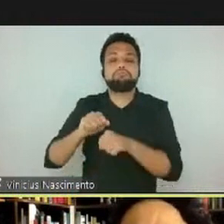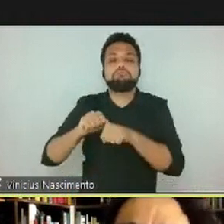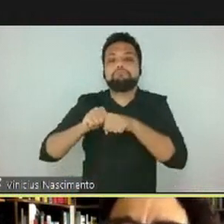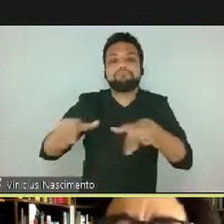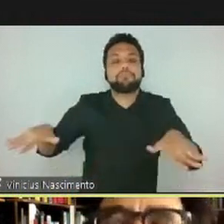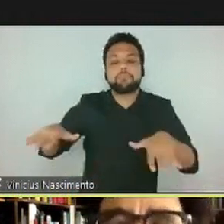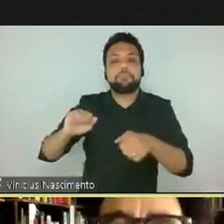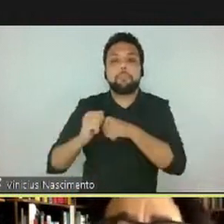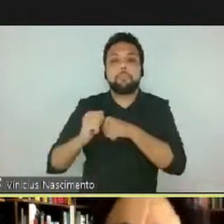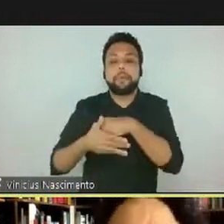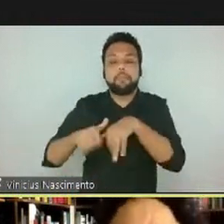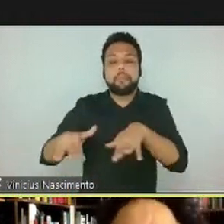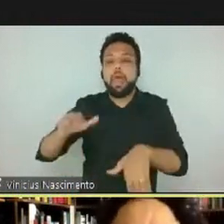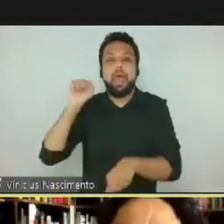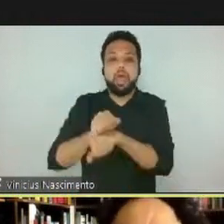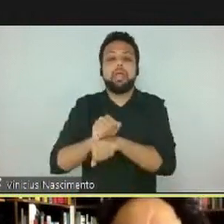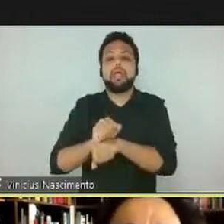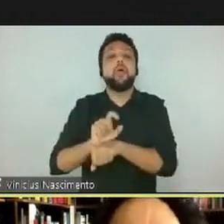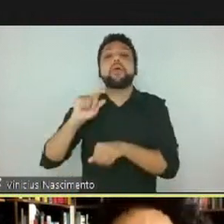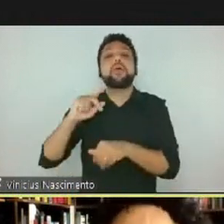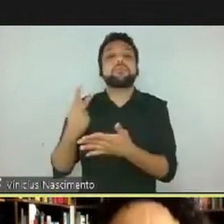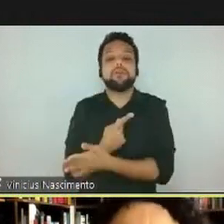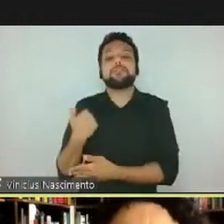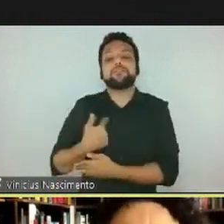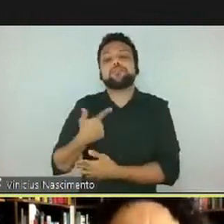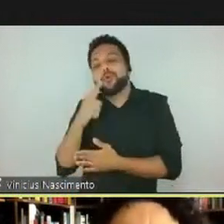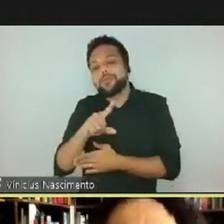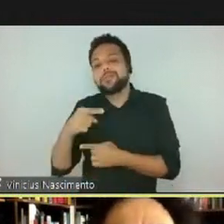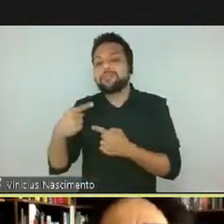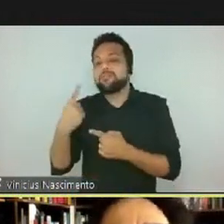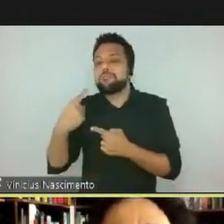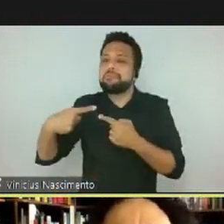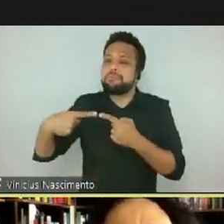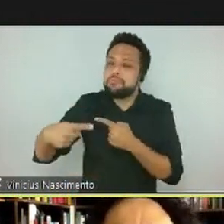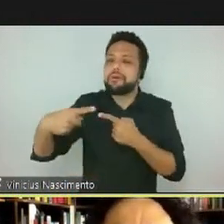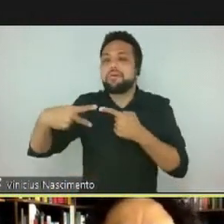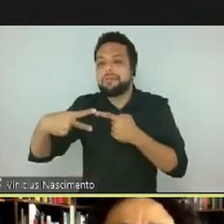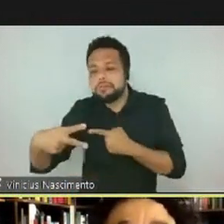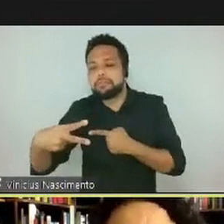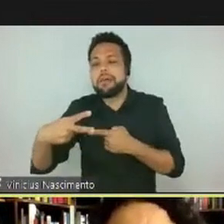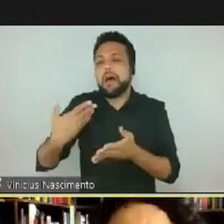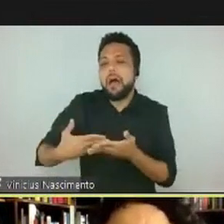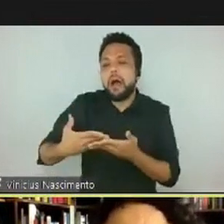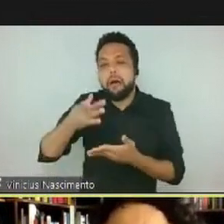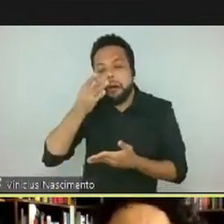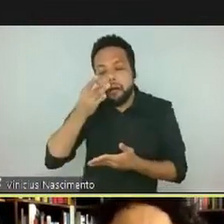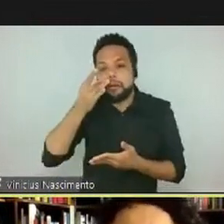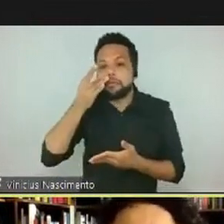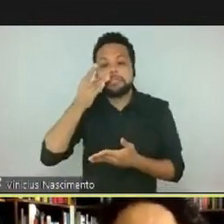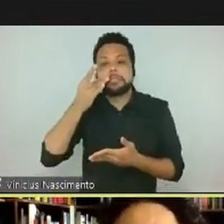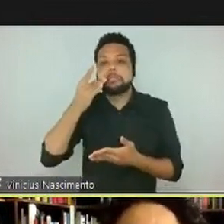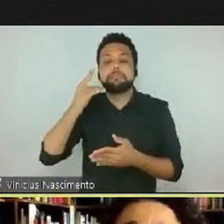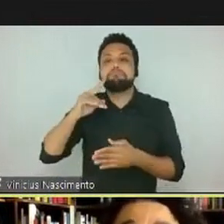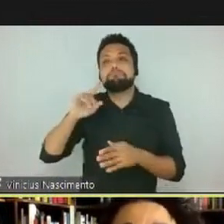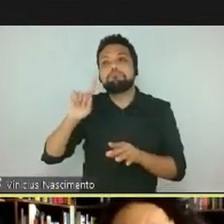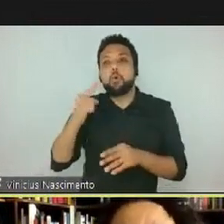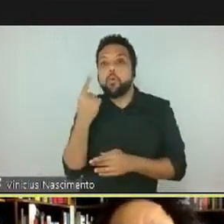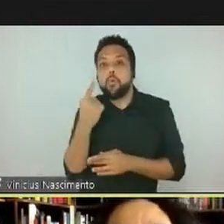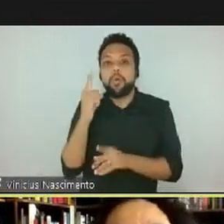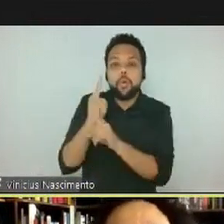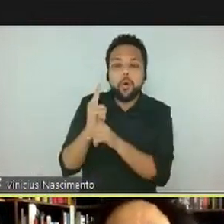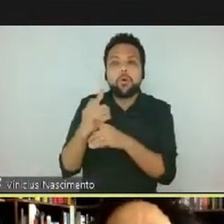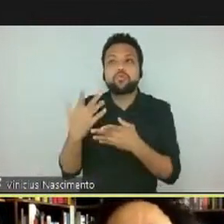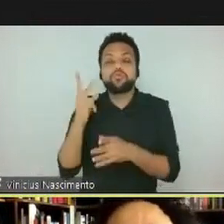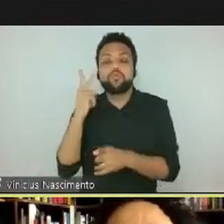duas semanas de aulas. Algumas atividades tiveram 2 aulas, outras só tiveram um encontro. E por conta